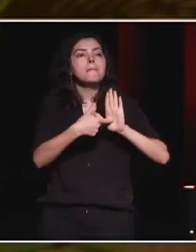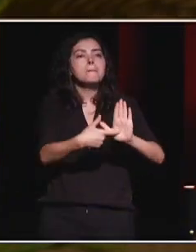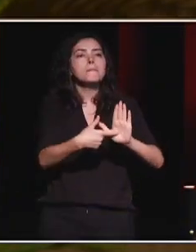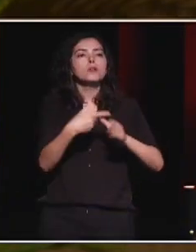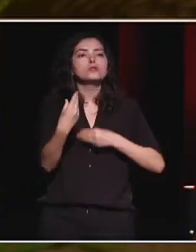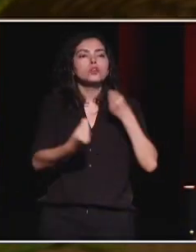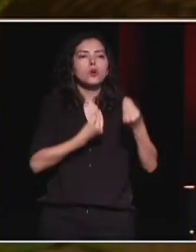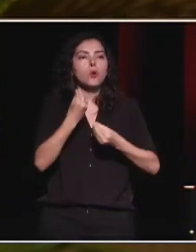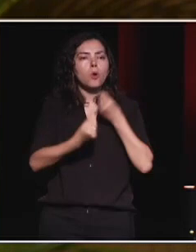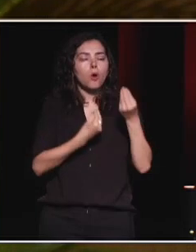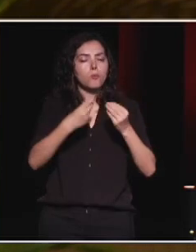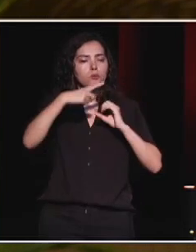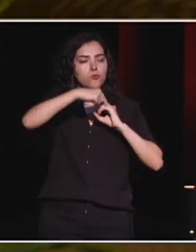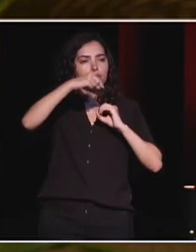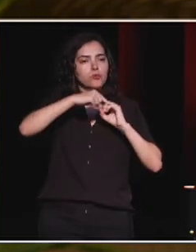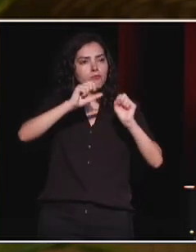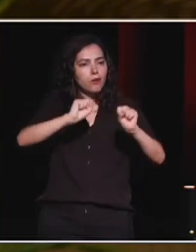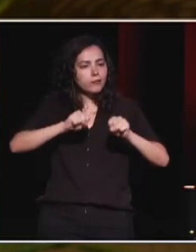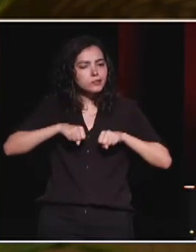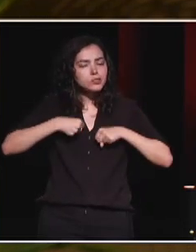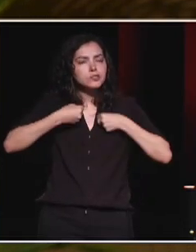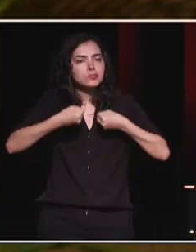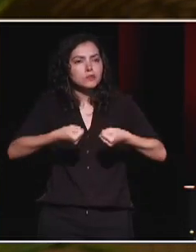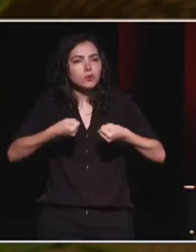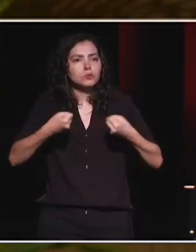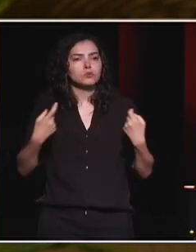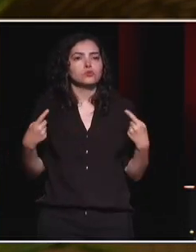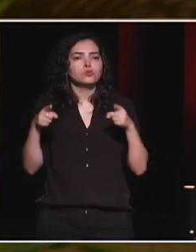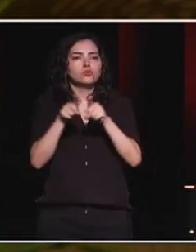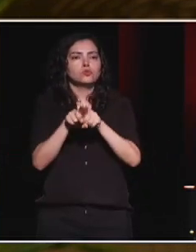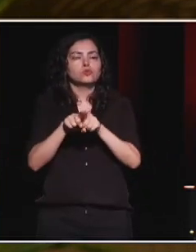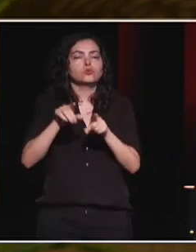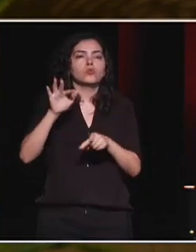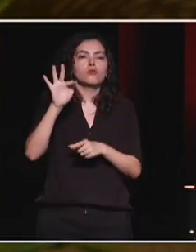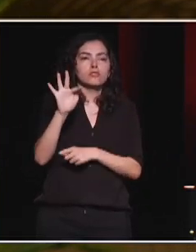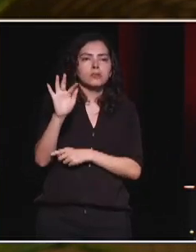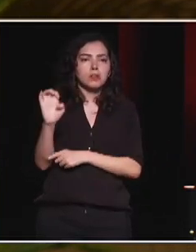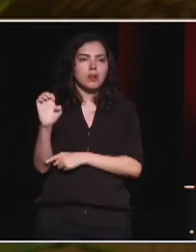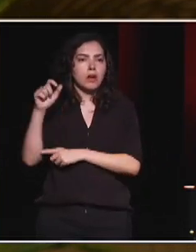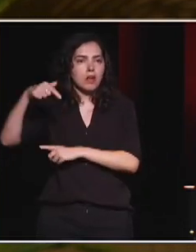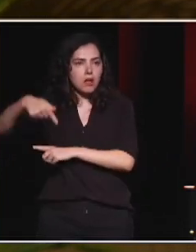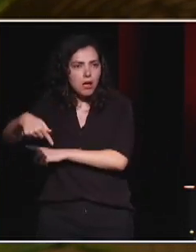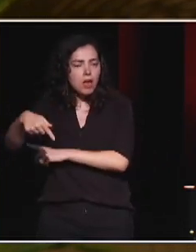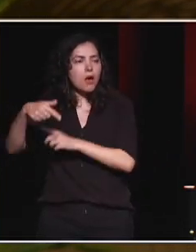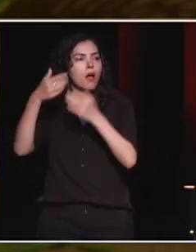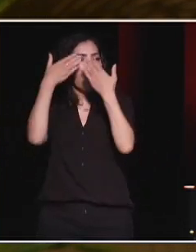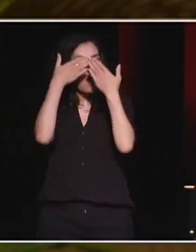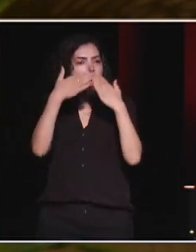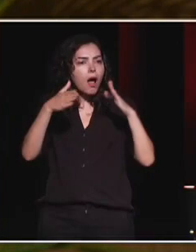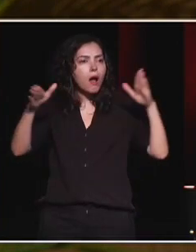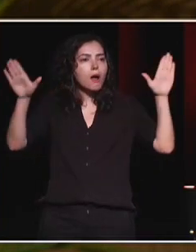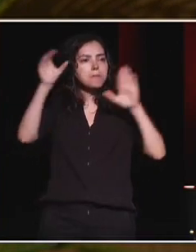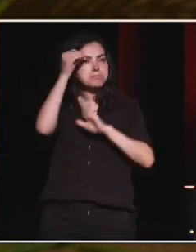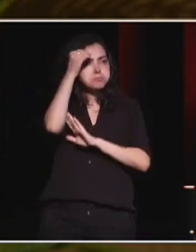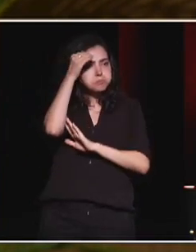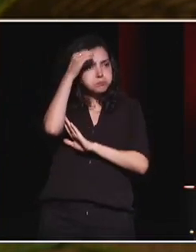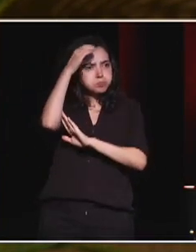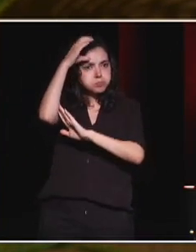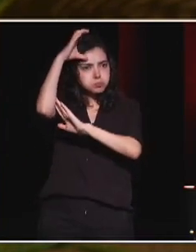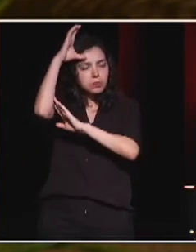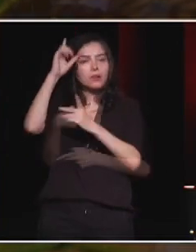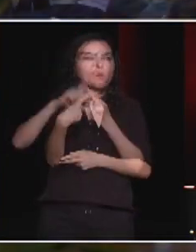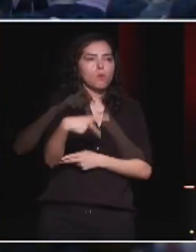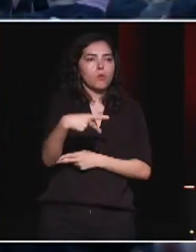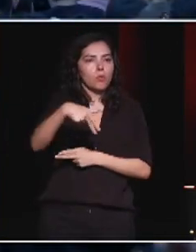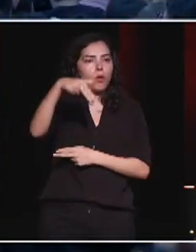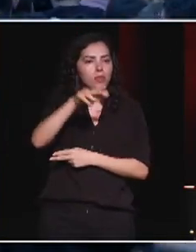A presidente da Fundação Edson Queiroz, Lenise Queiroz Rocha, destacou o compromisso da instituição com a expansão do conhecimento.